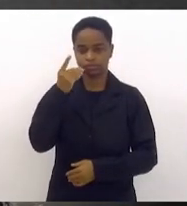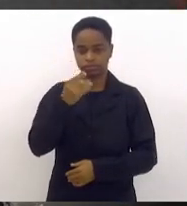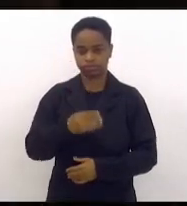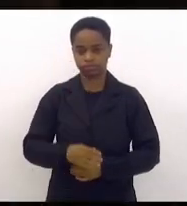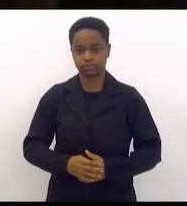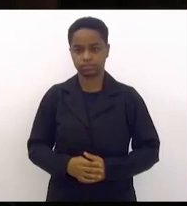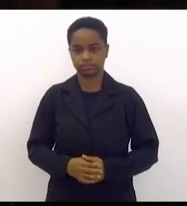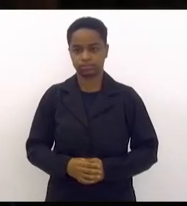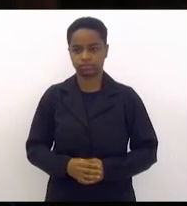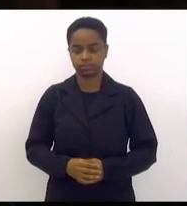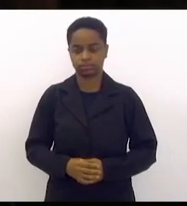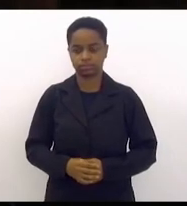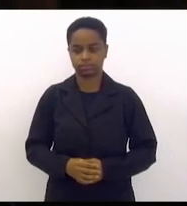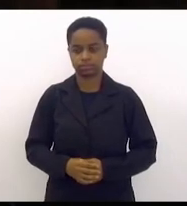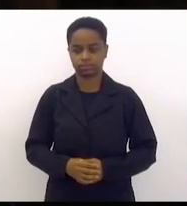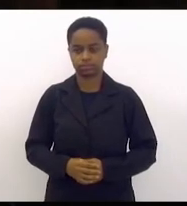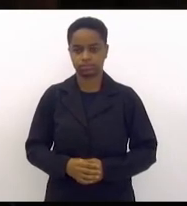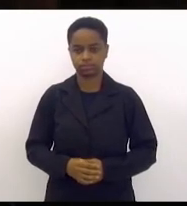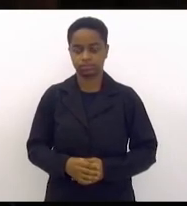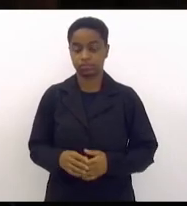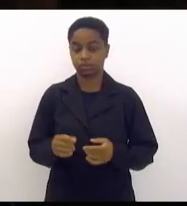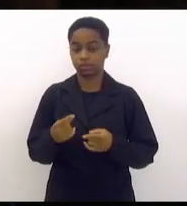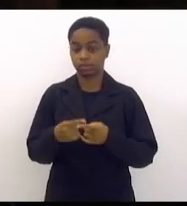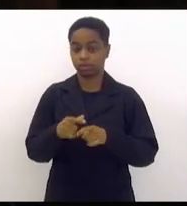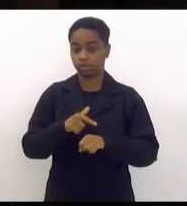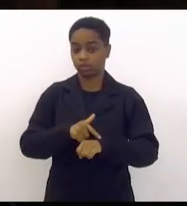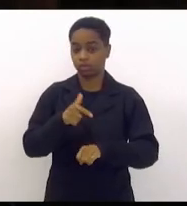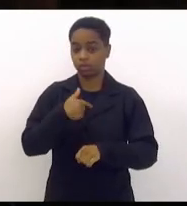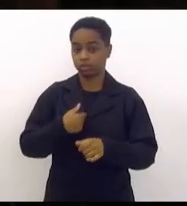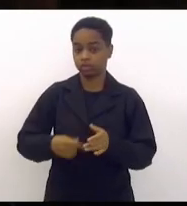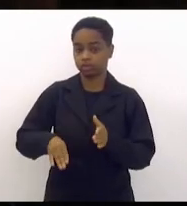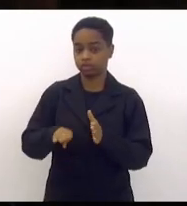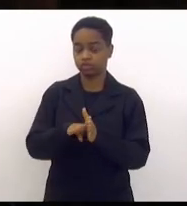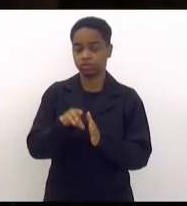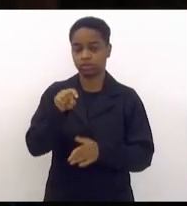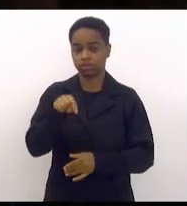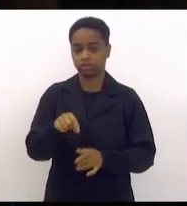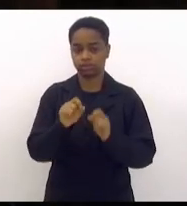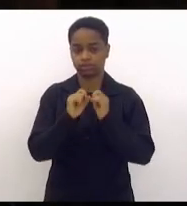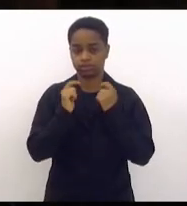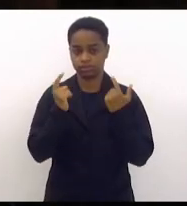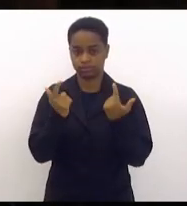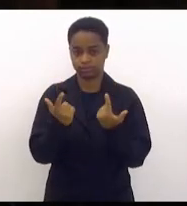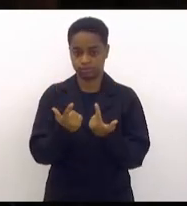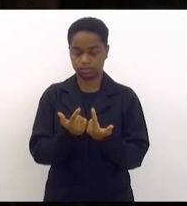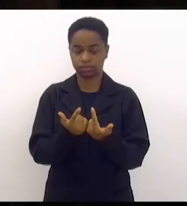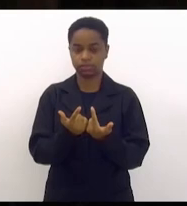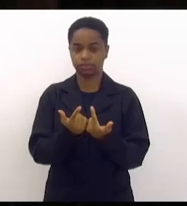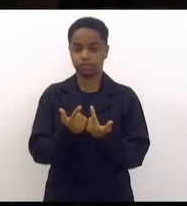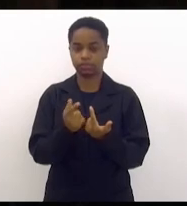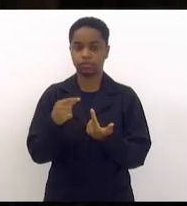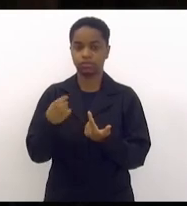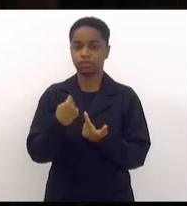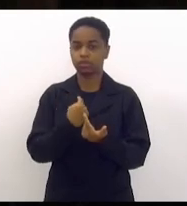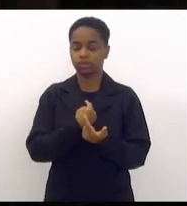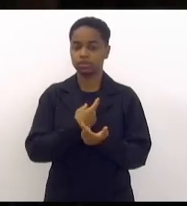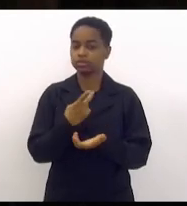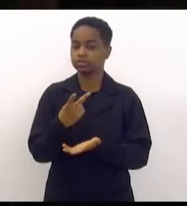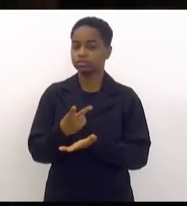deputadas que desde o primeiro momento em que eu cheguei aqui na Assembleia Legislativa nós temos